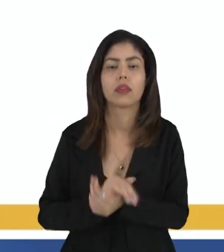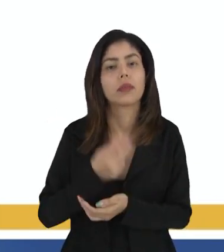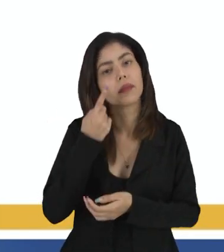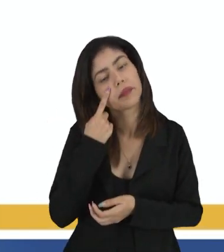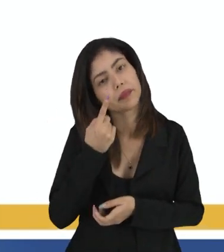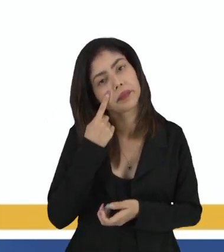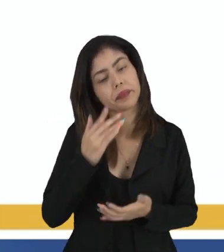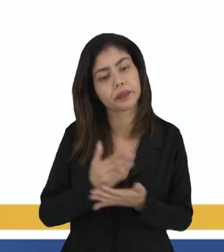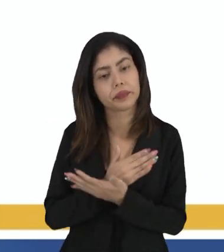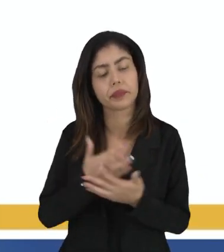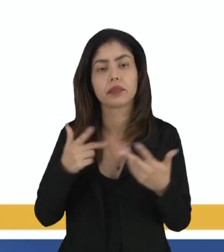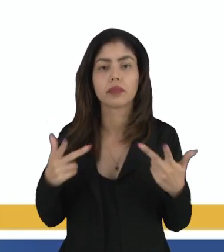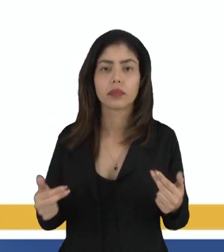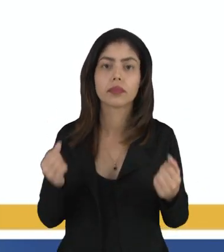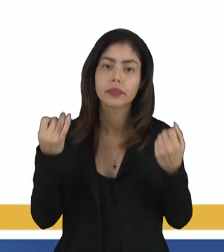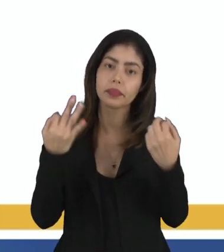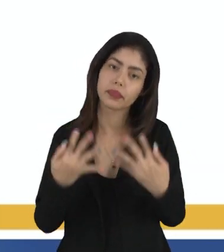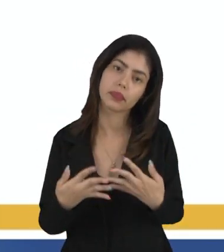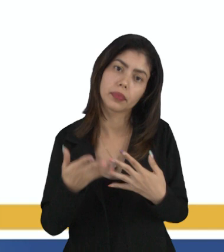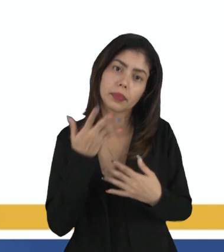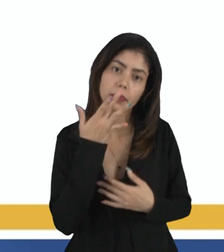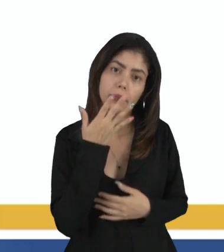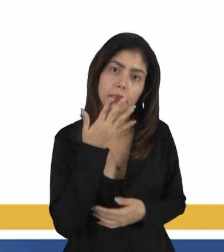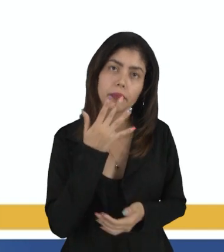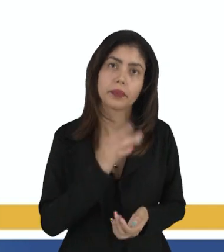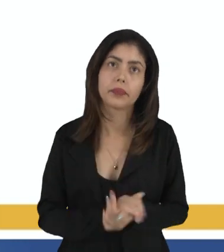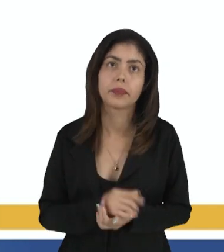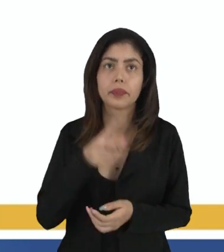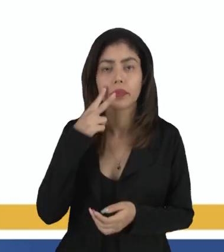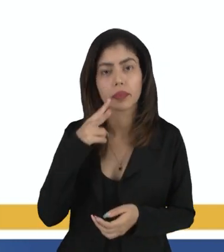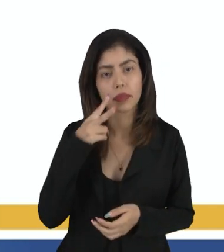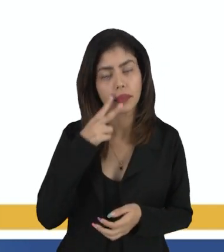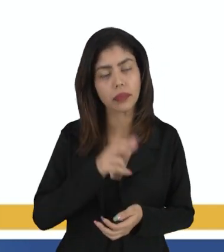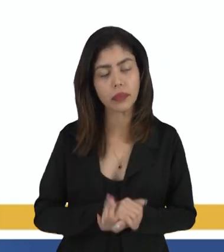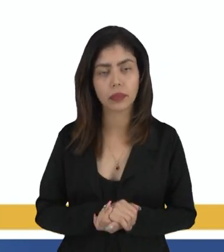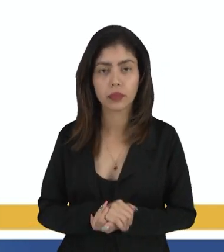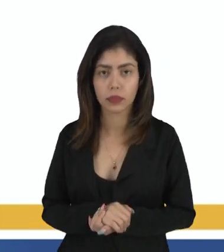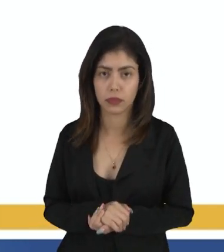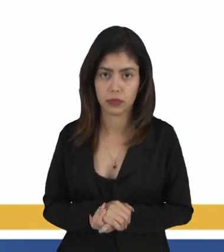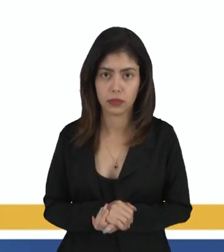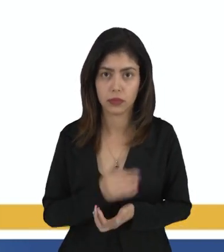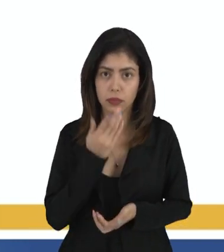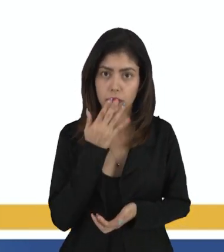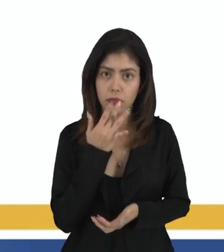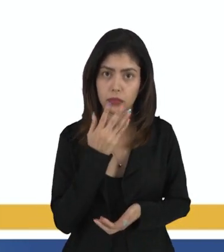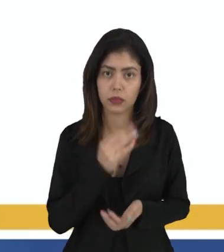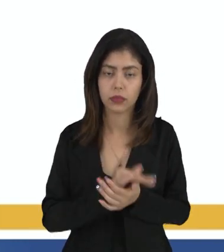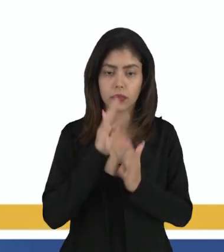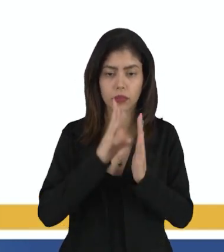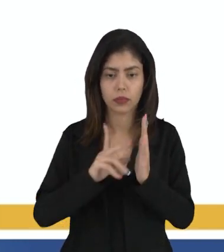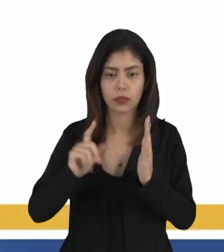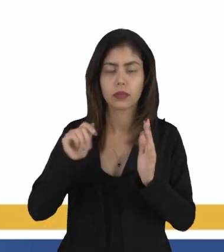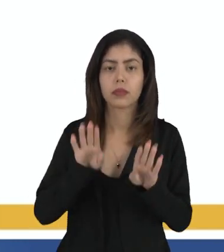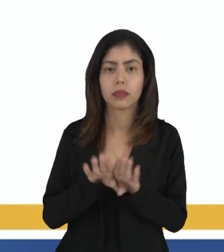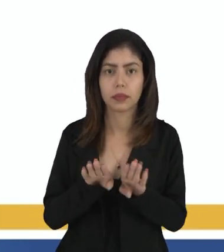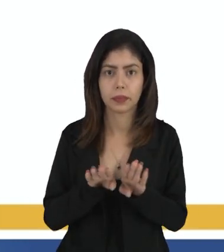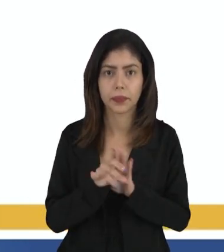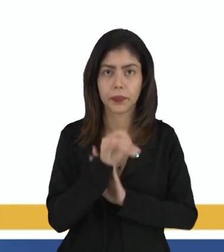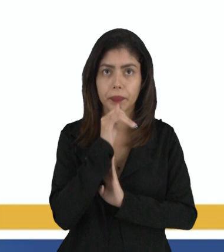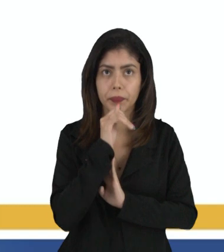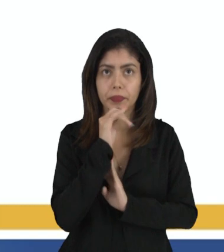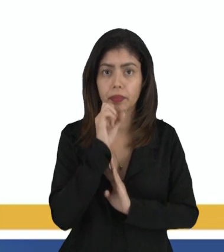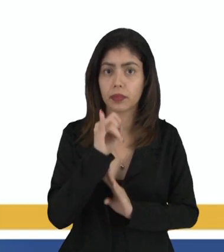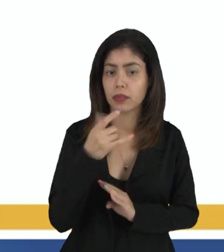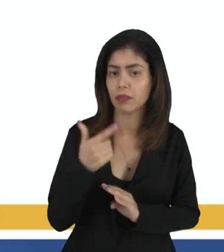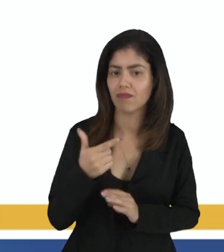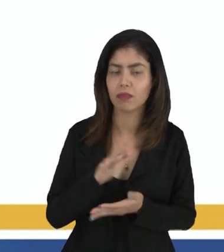se veja alguma coisa, inclusive a explicação da cor, para que se veja é necessário que essa cor seja refletida, por exemplo.